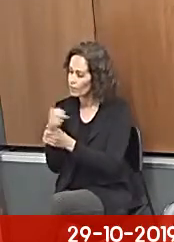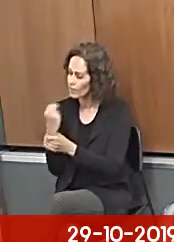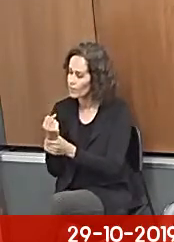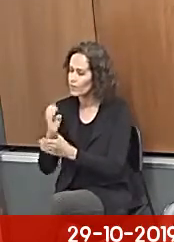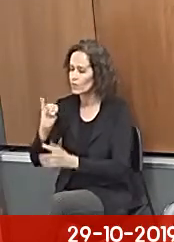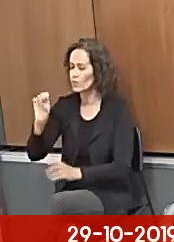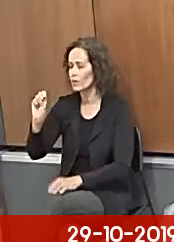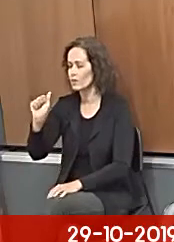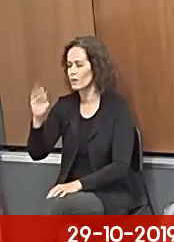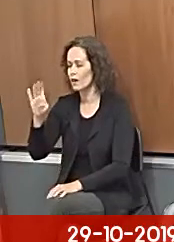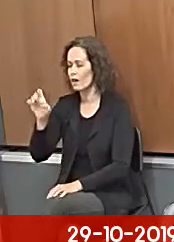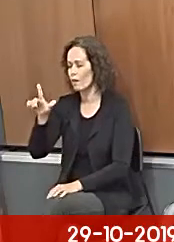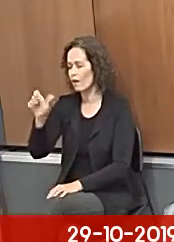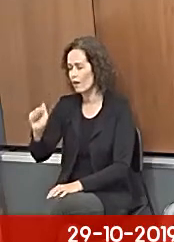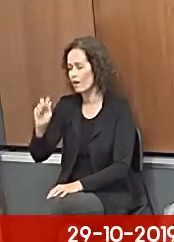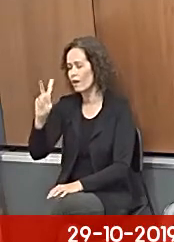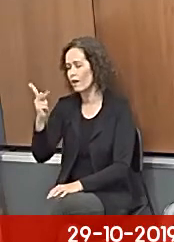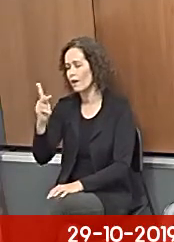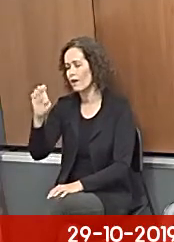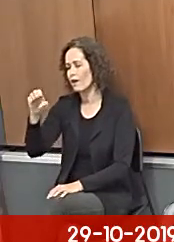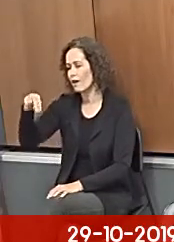como que é a modalidade adaptada.